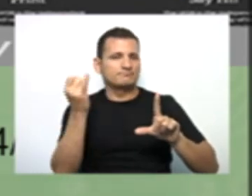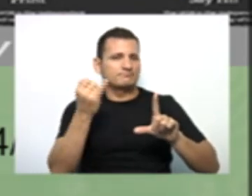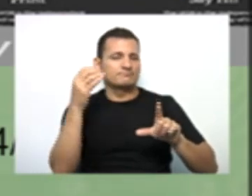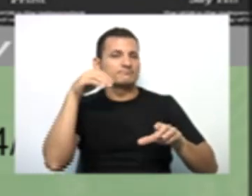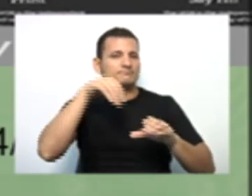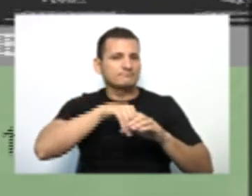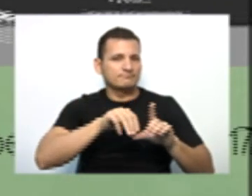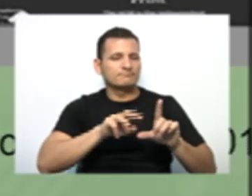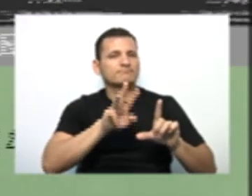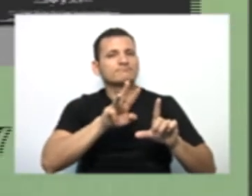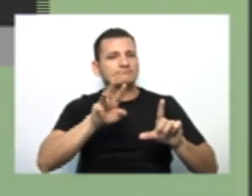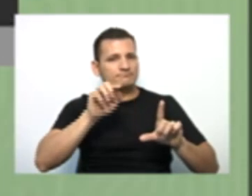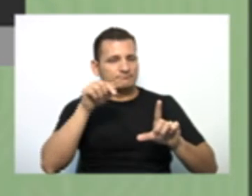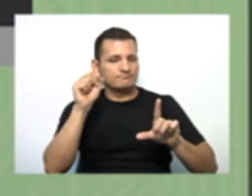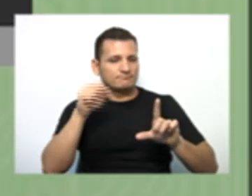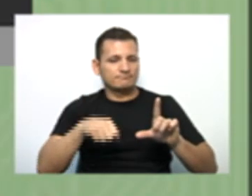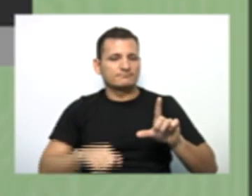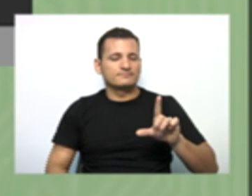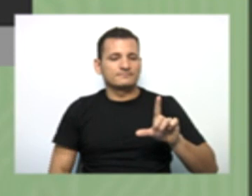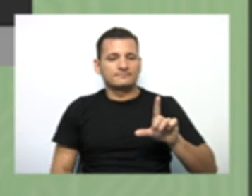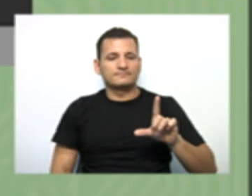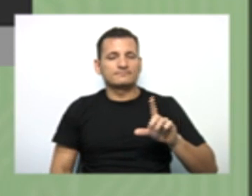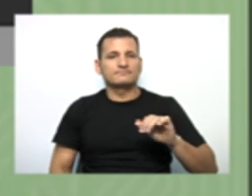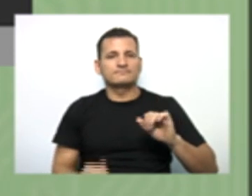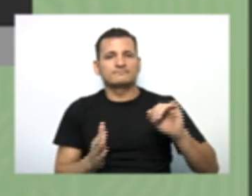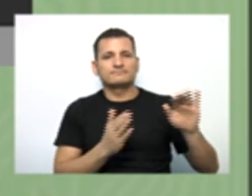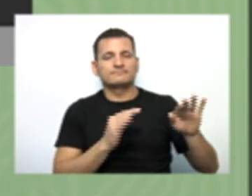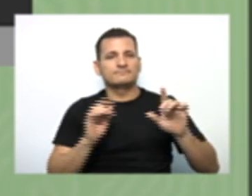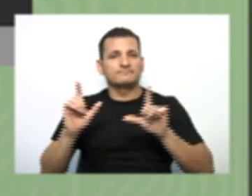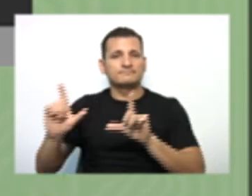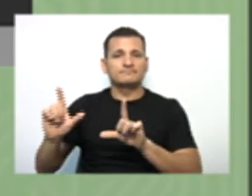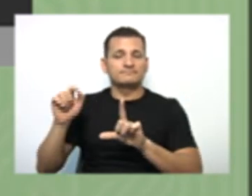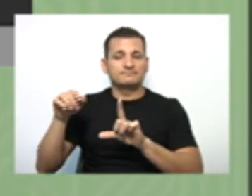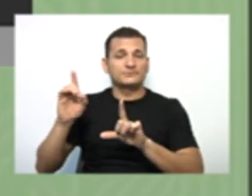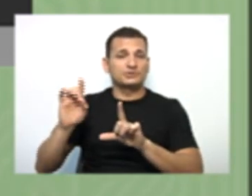web. E aqui do lado direito, olha só,